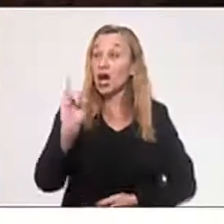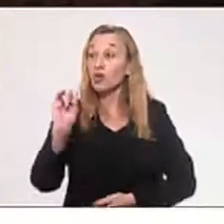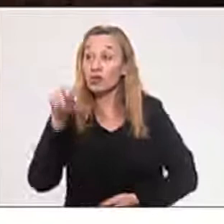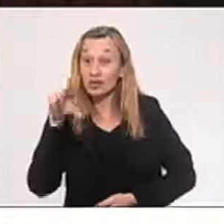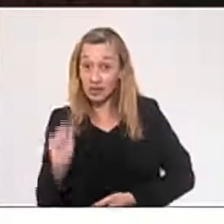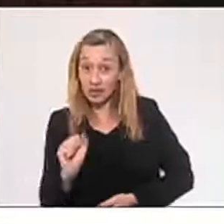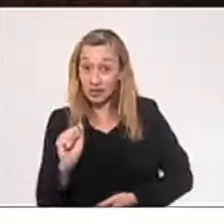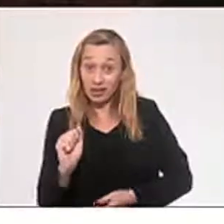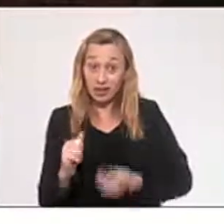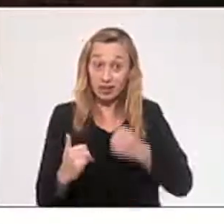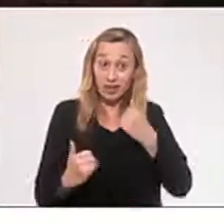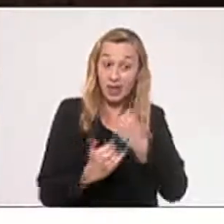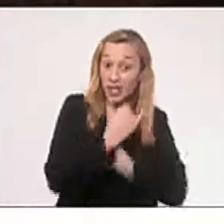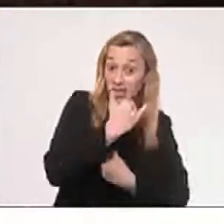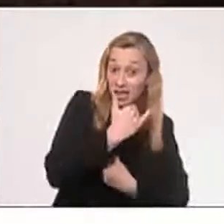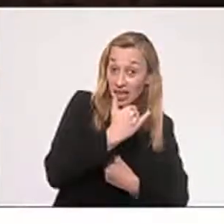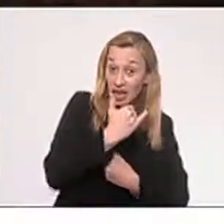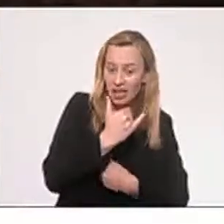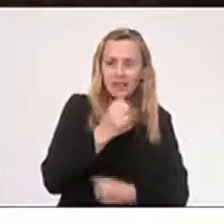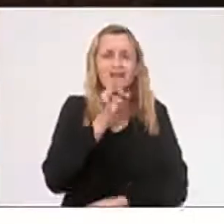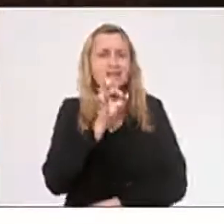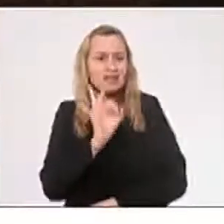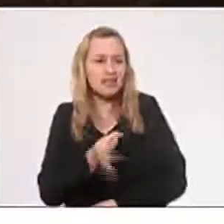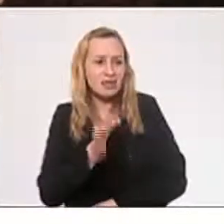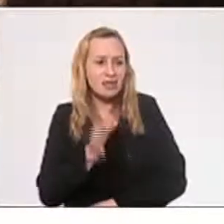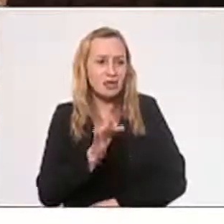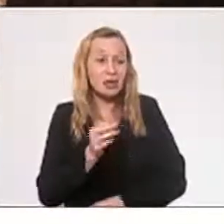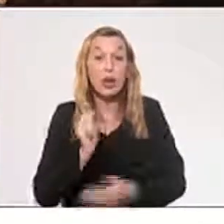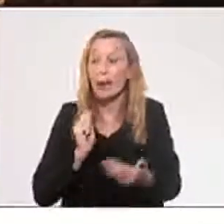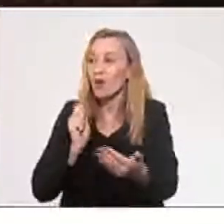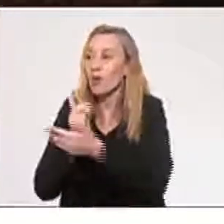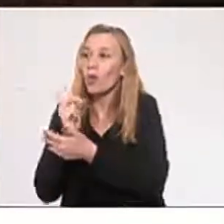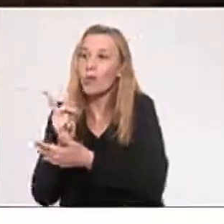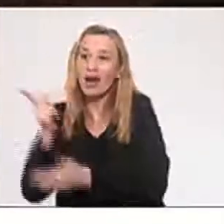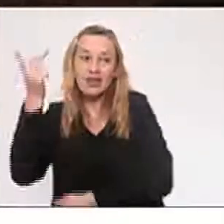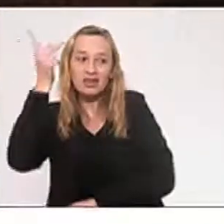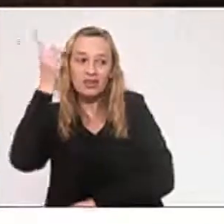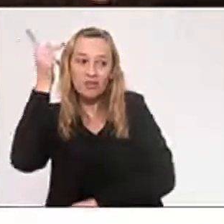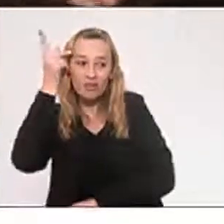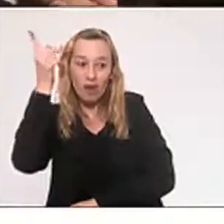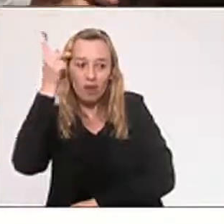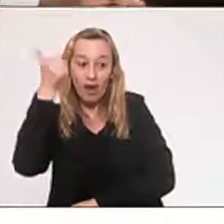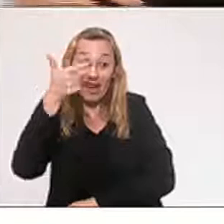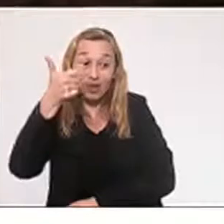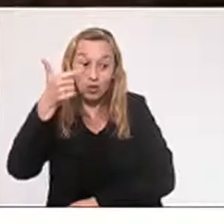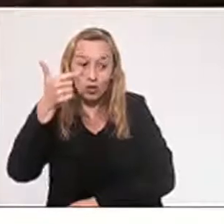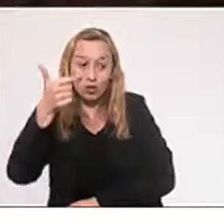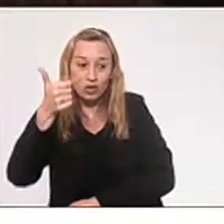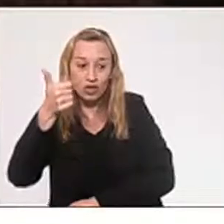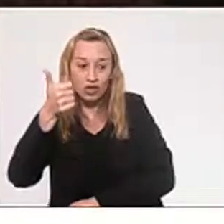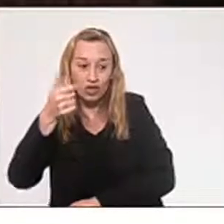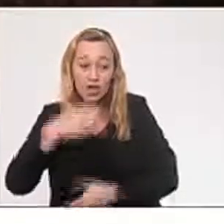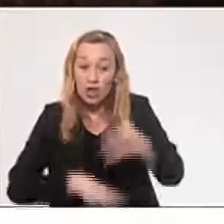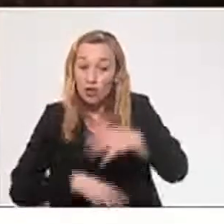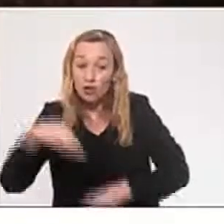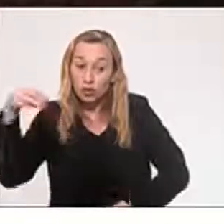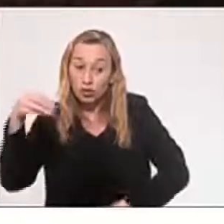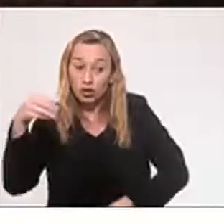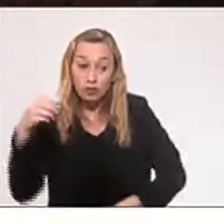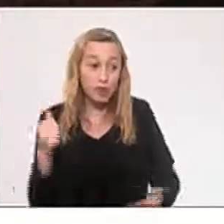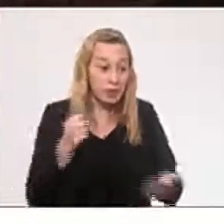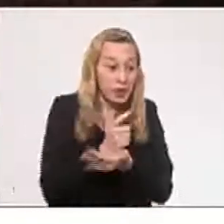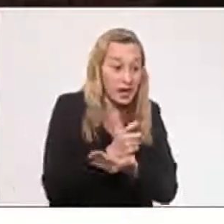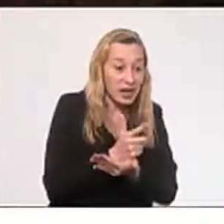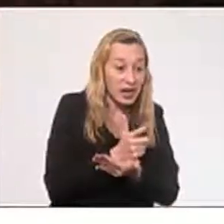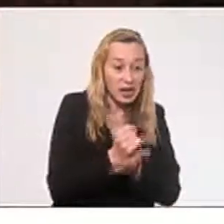fachada exatamente para comprar em São Paulo a 12, fugir da barreira fiscal